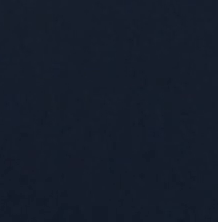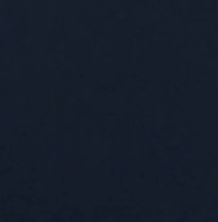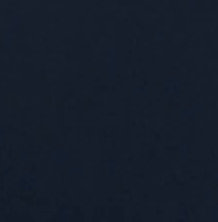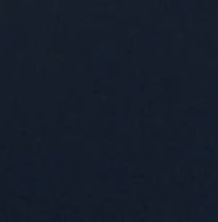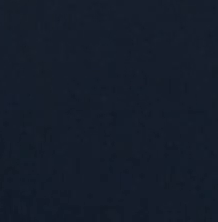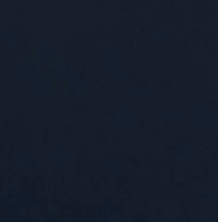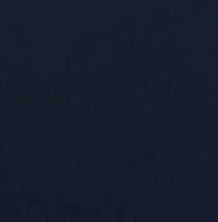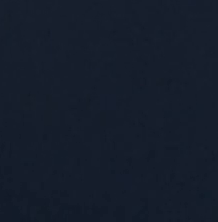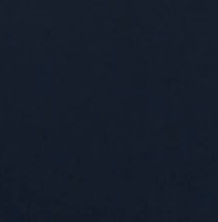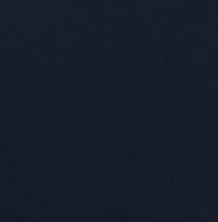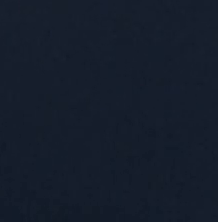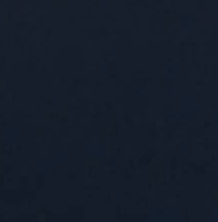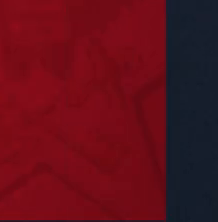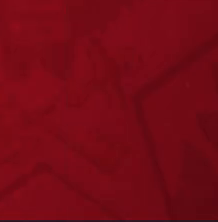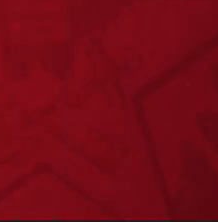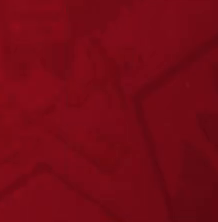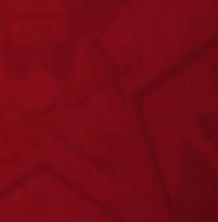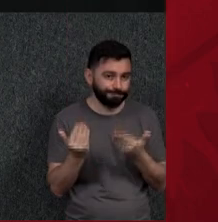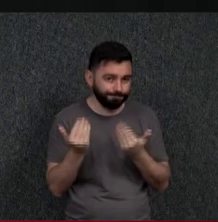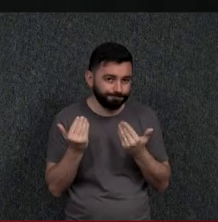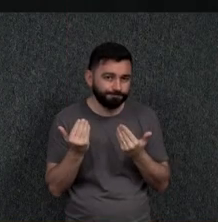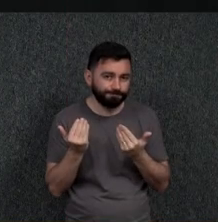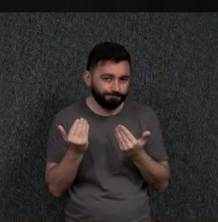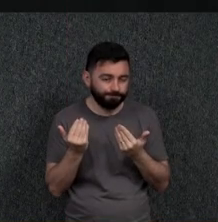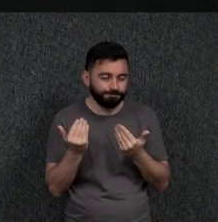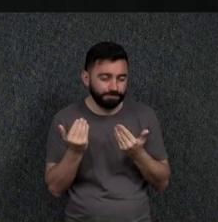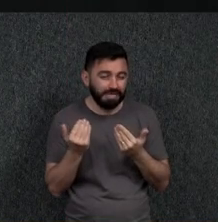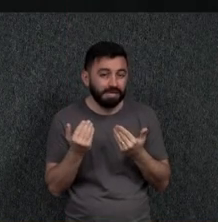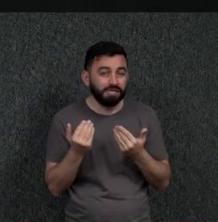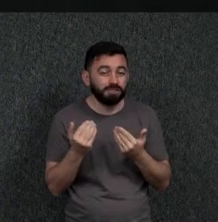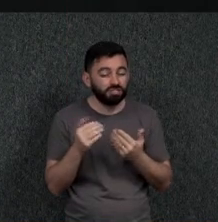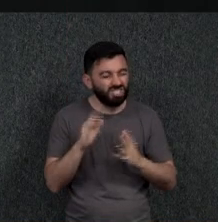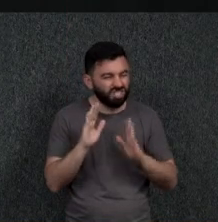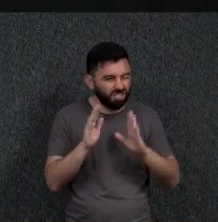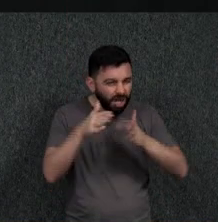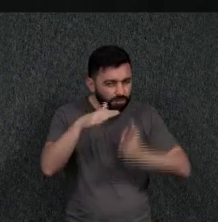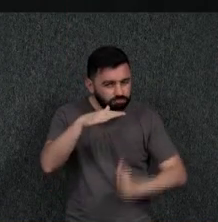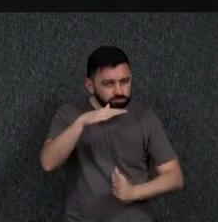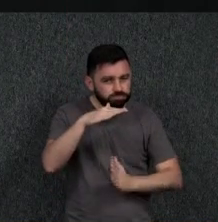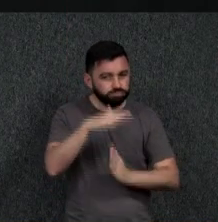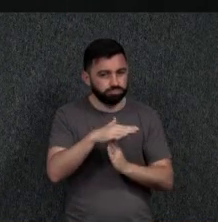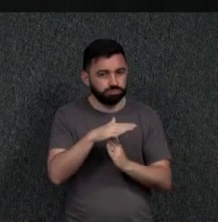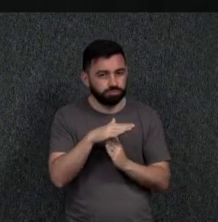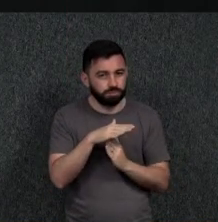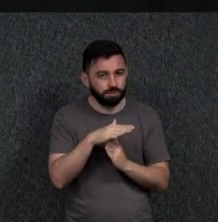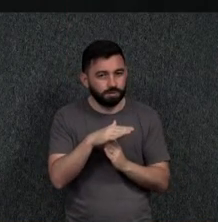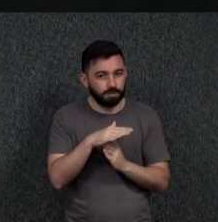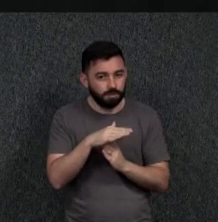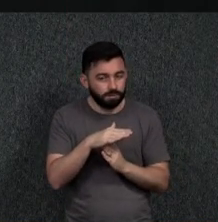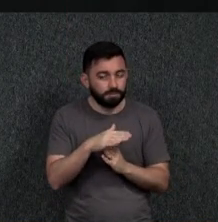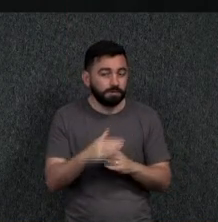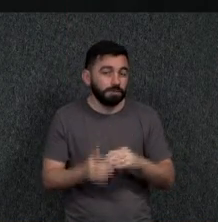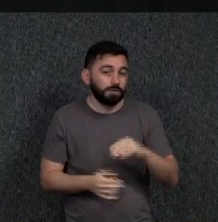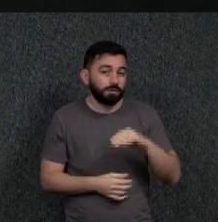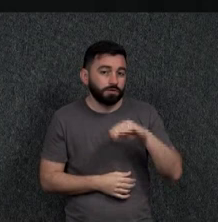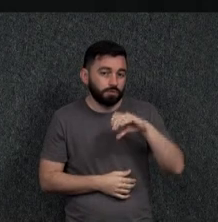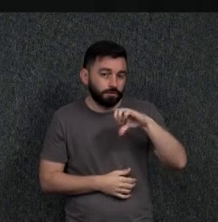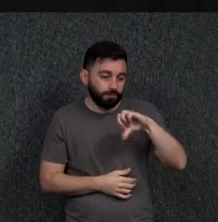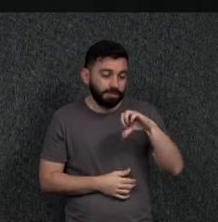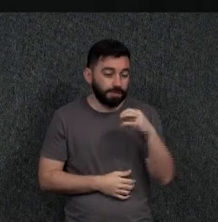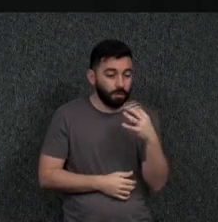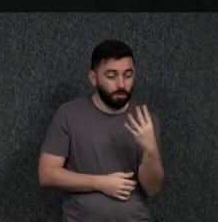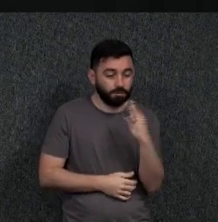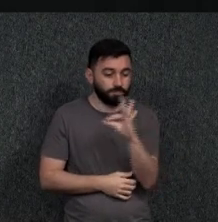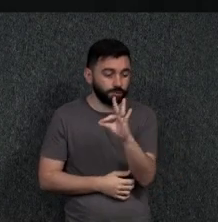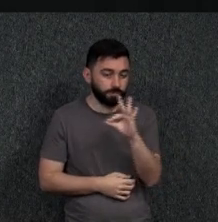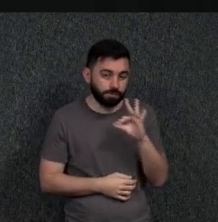da instituição em prol da sociedade. É uma instituição com 100% de gratuidade,